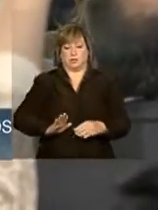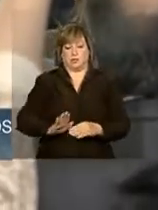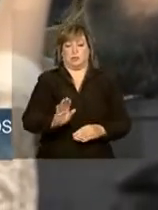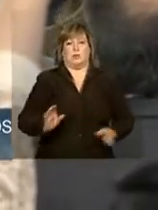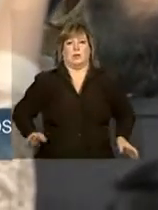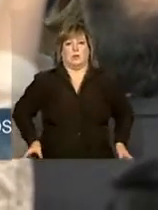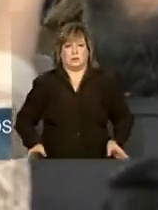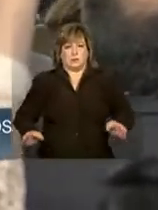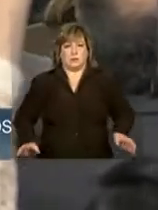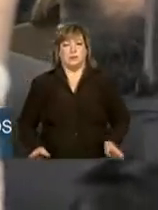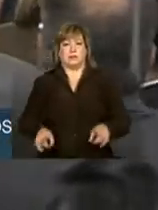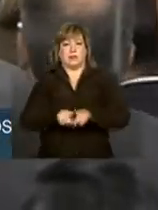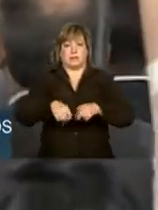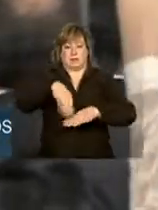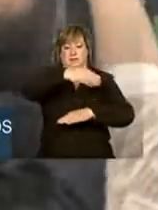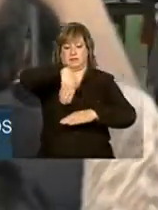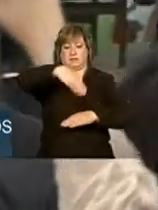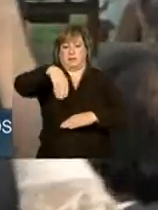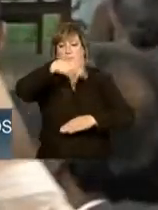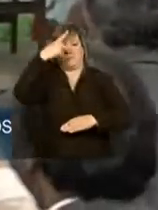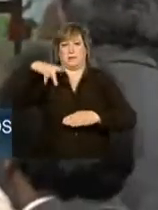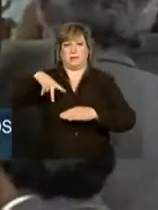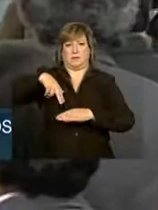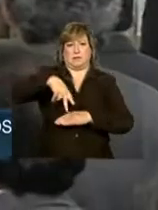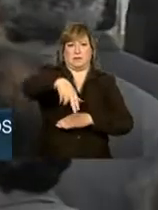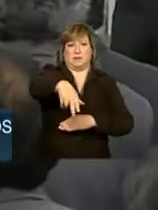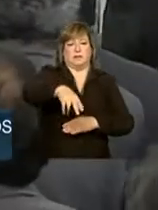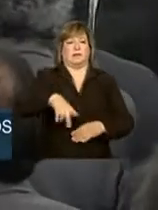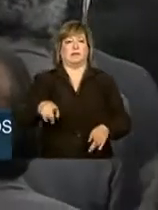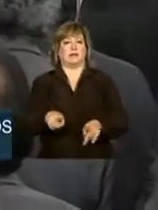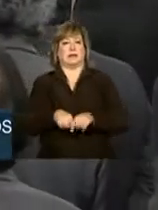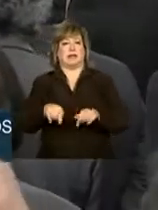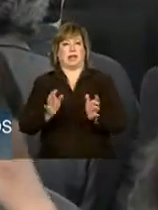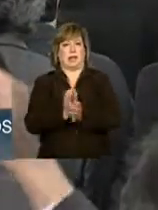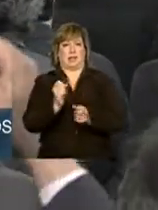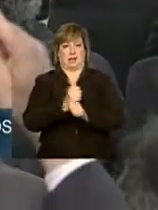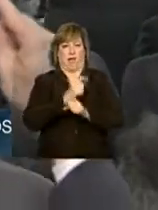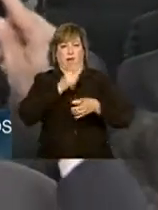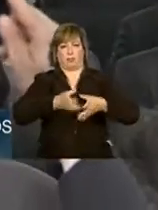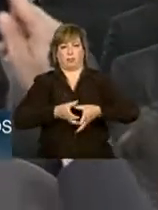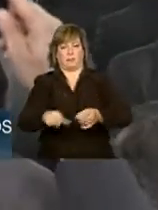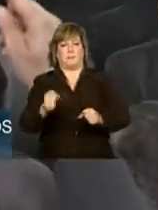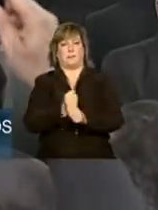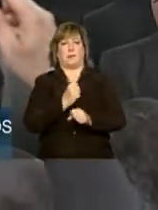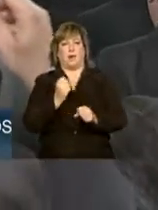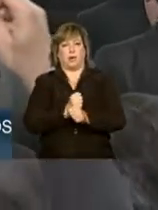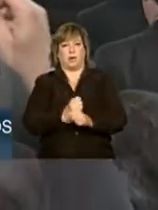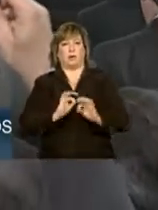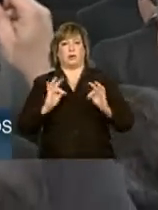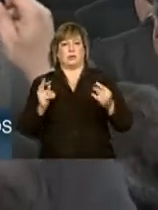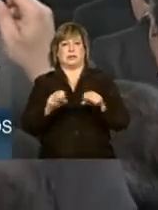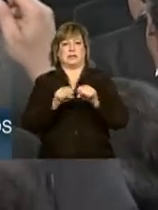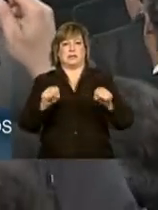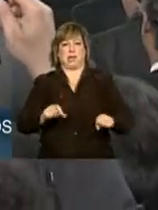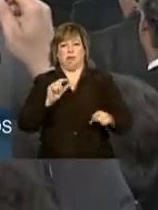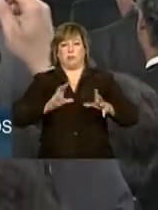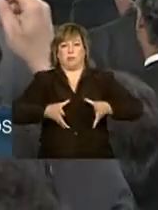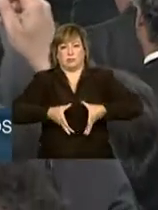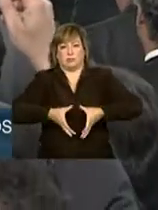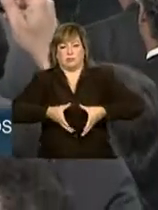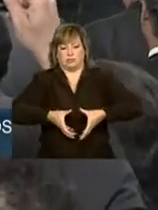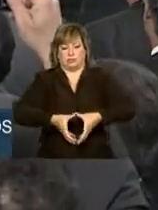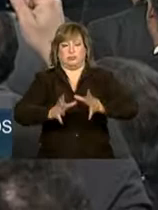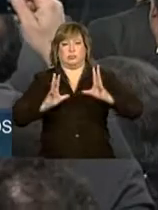faixas de pedestres. Na área de saneamento, os recursos serão para obras de sistemas de drenagem de